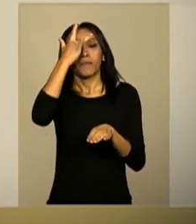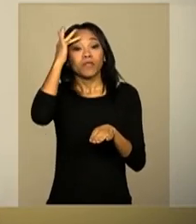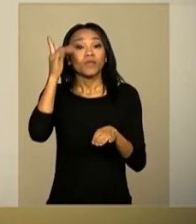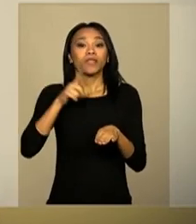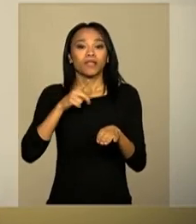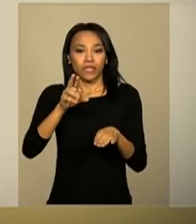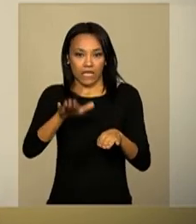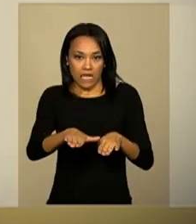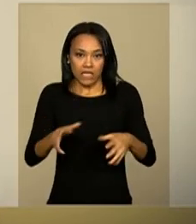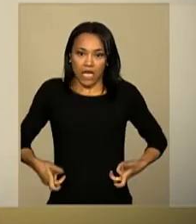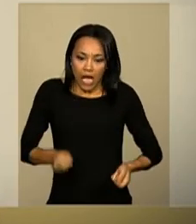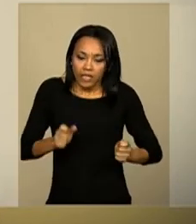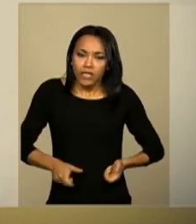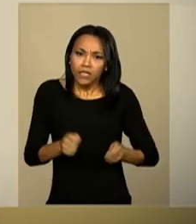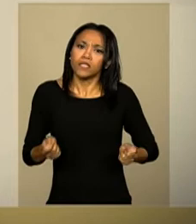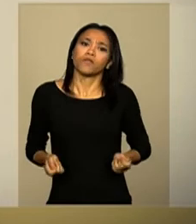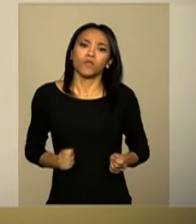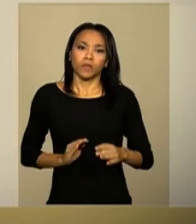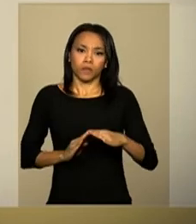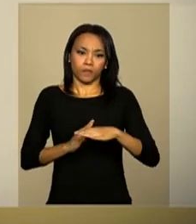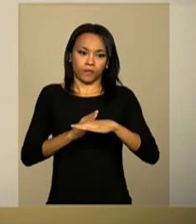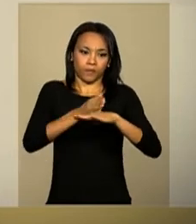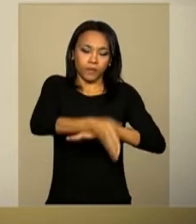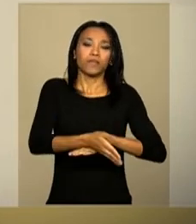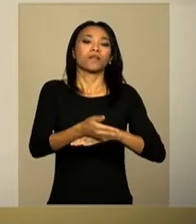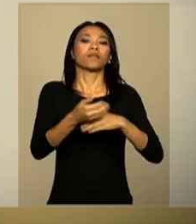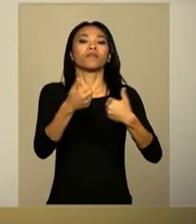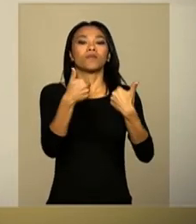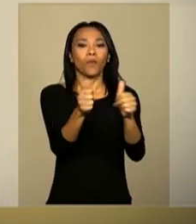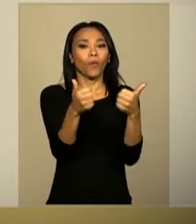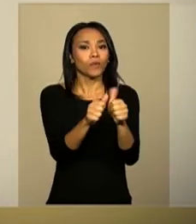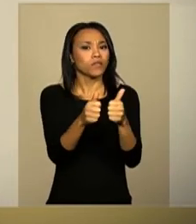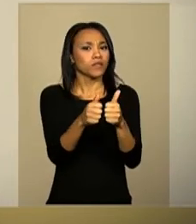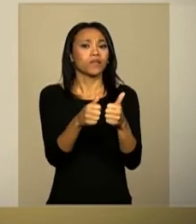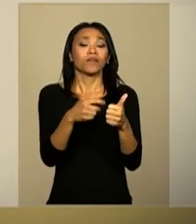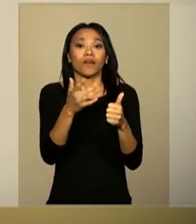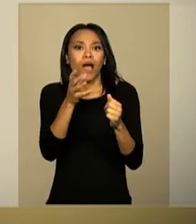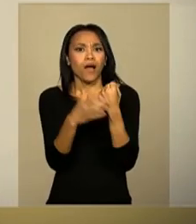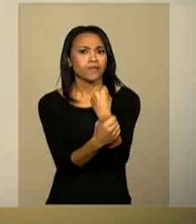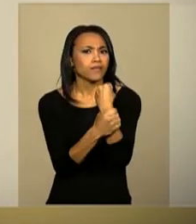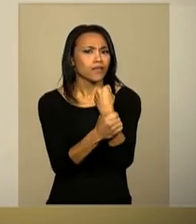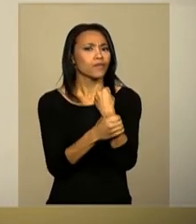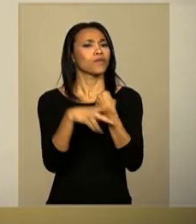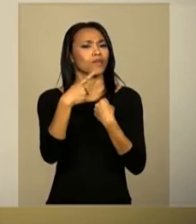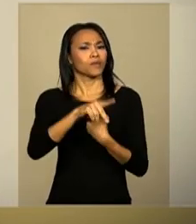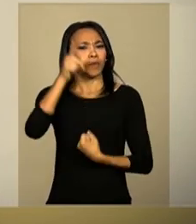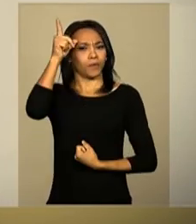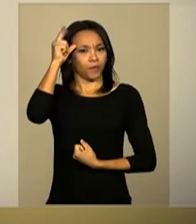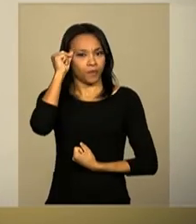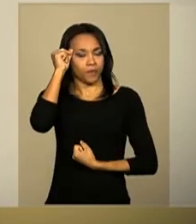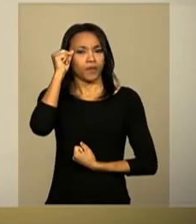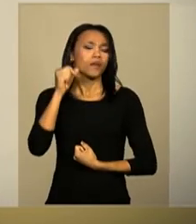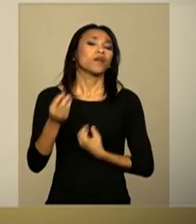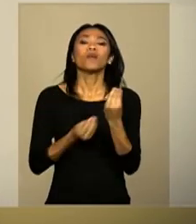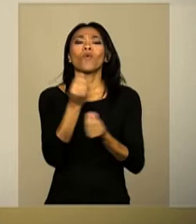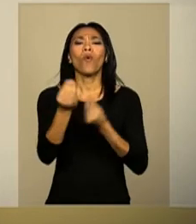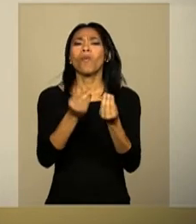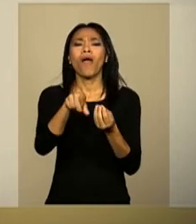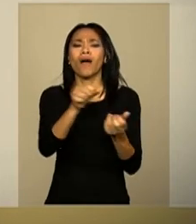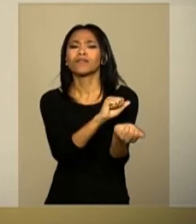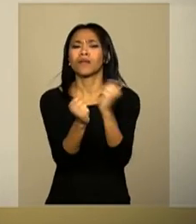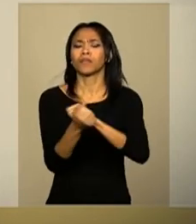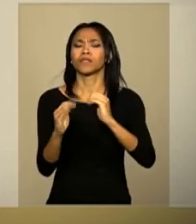uma criança cadeirante seja transportada sem dificuldades garantindo a sua segurança e o seu conforto e como está a